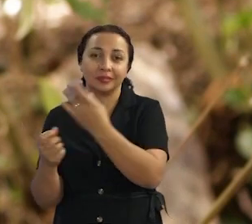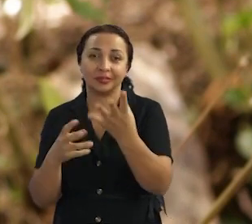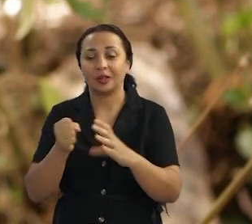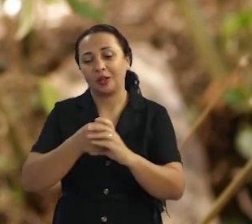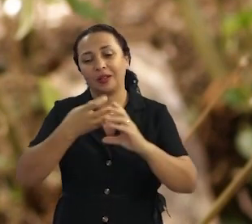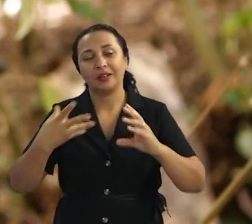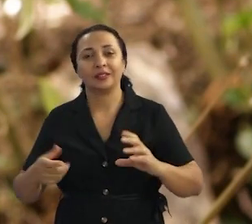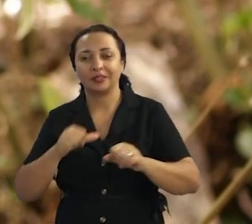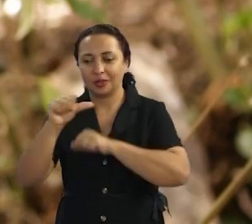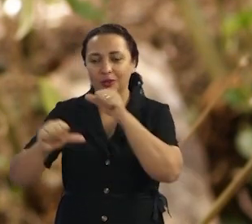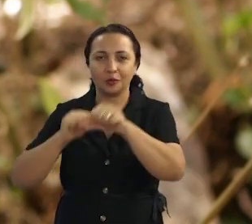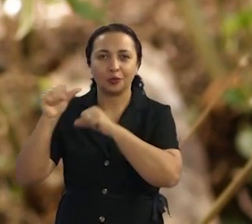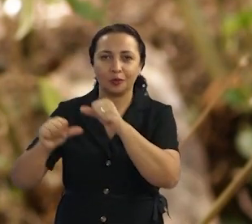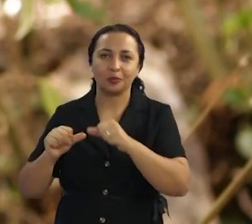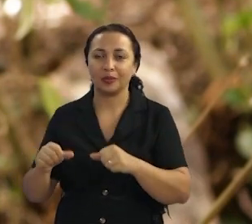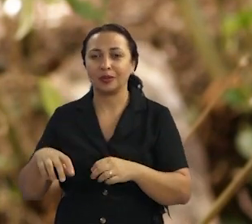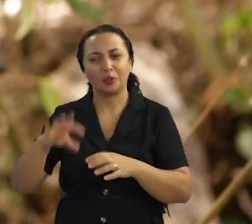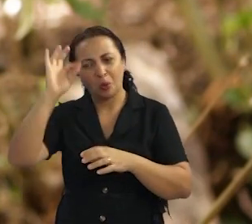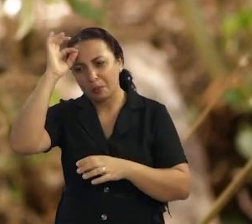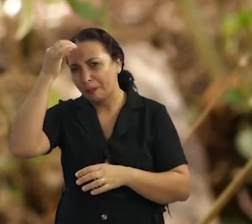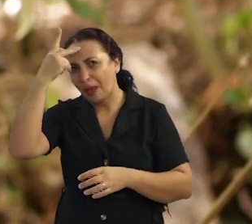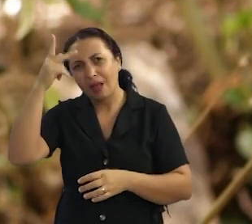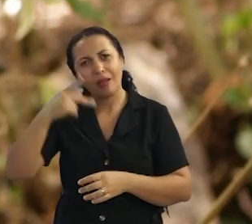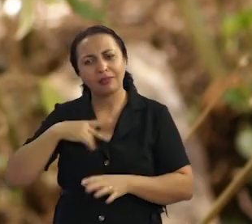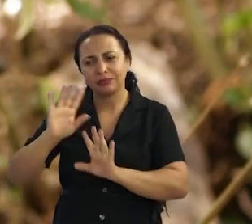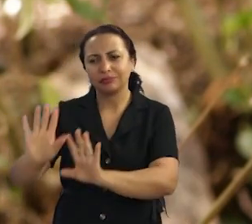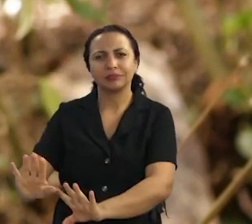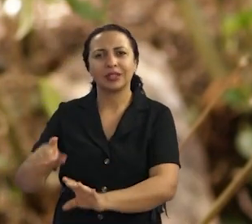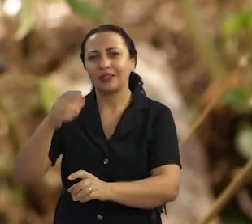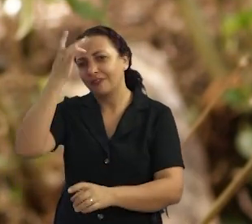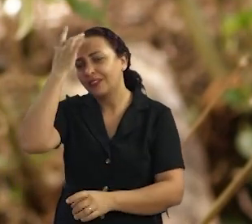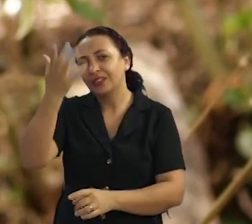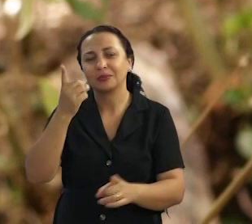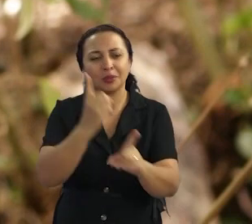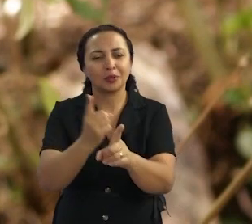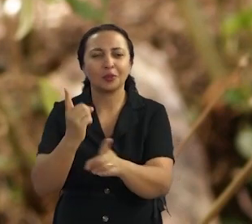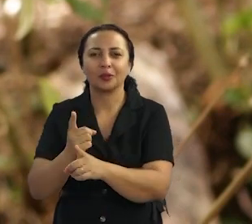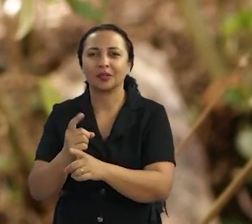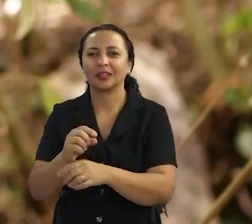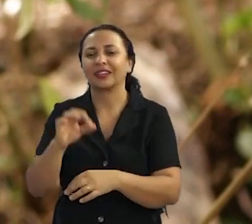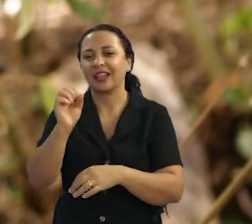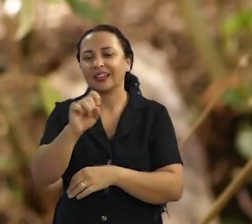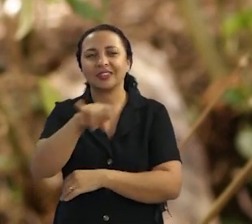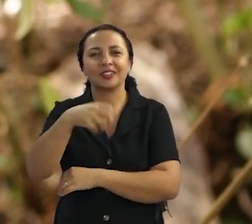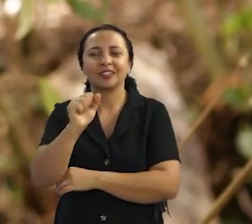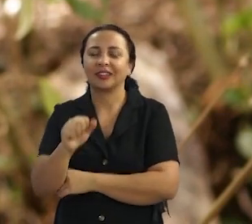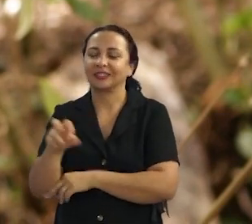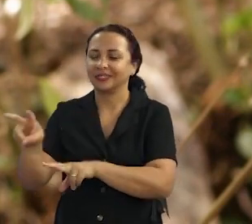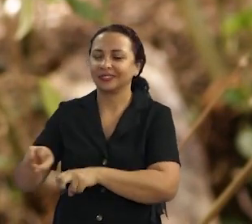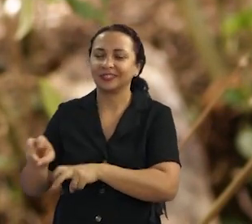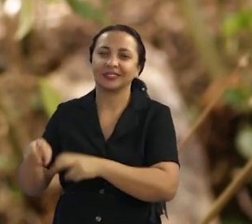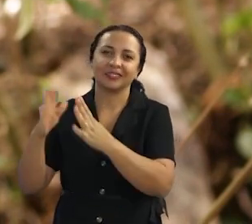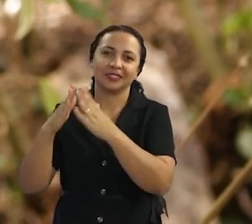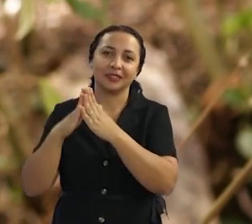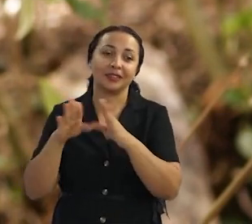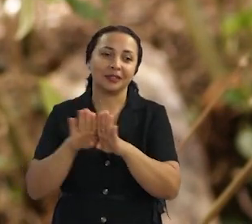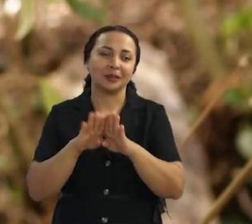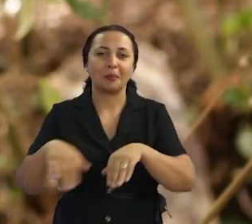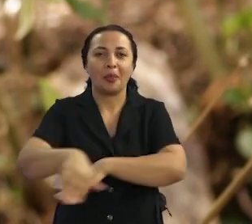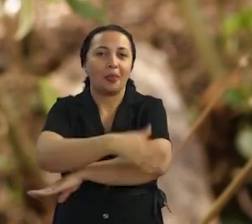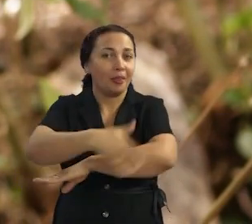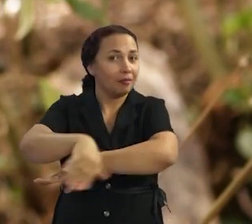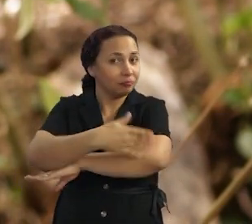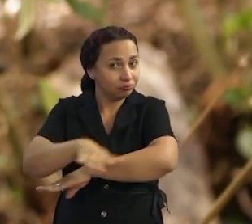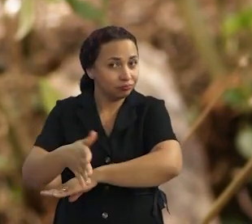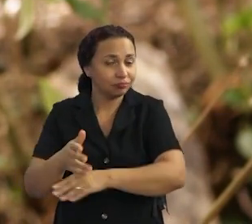que têm como característica o desenvolvimento espontâneo, sendo facilmente encontradas em jardins, hortas, quintais e até mesmo em